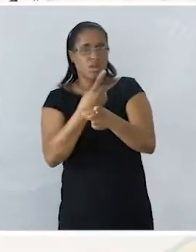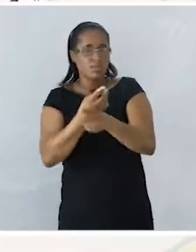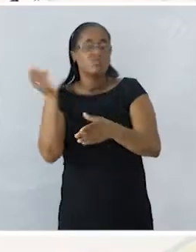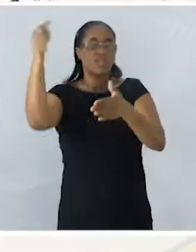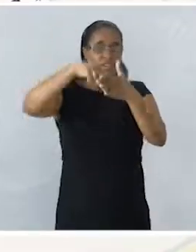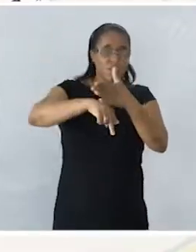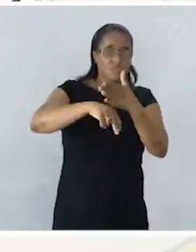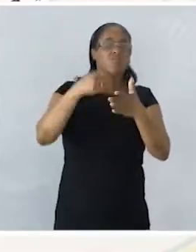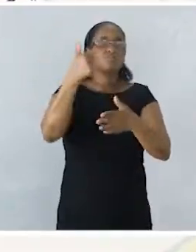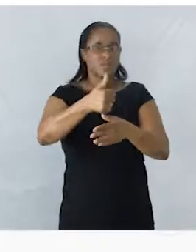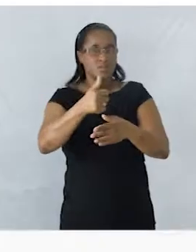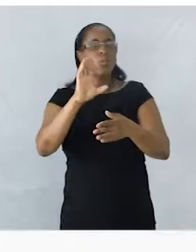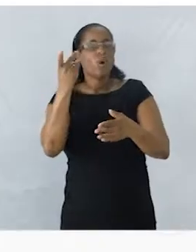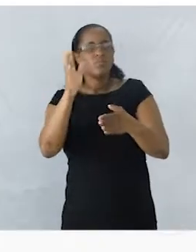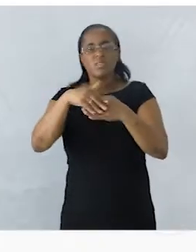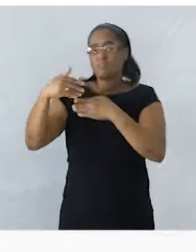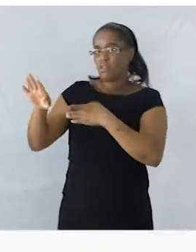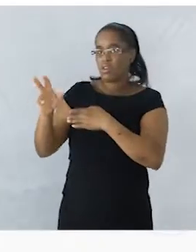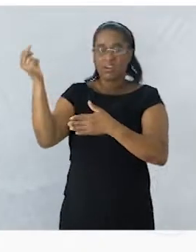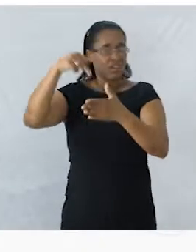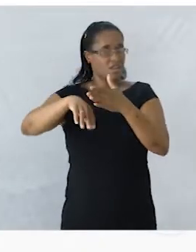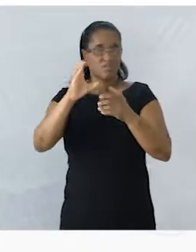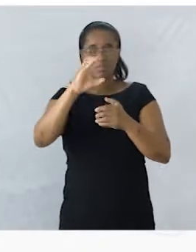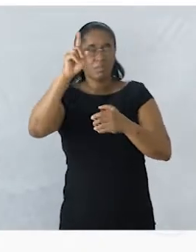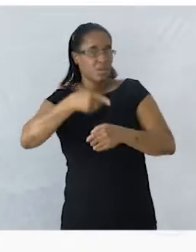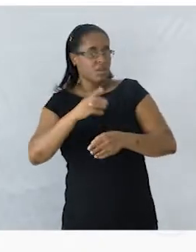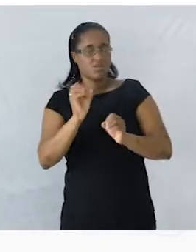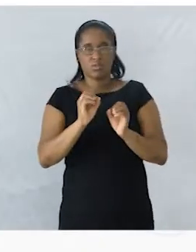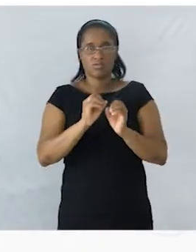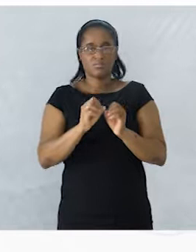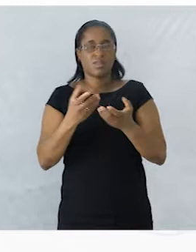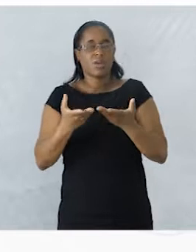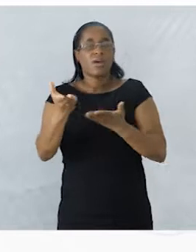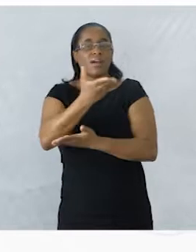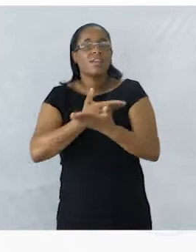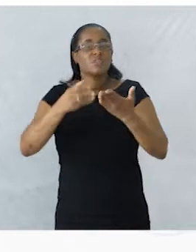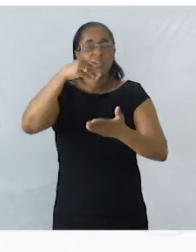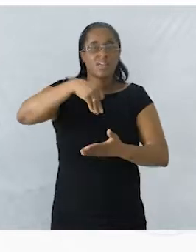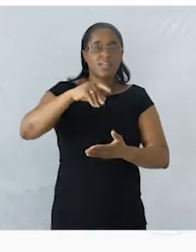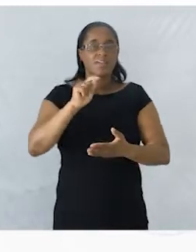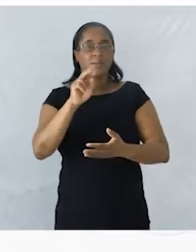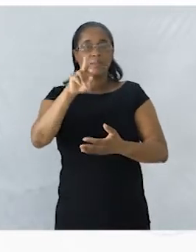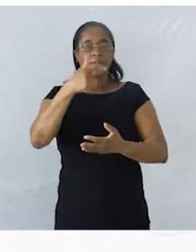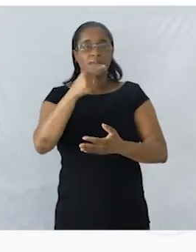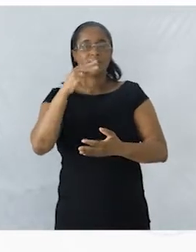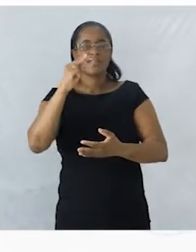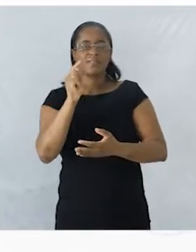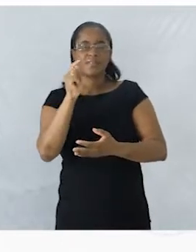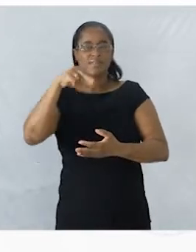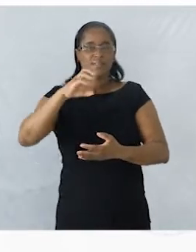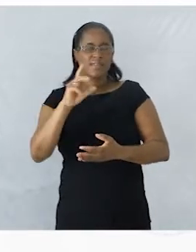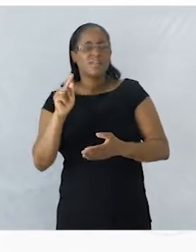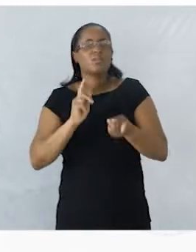não pertence. Então vamos para o apontamento. Relação de pertença é o quê? Quando um dado objeto B